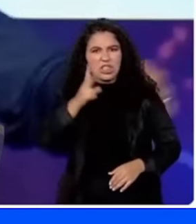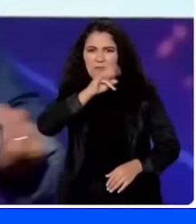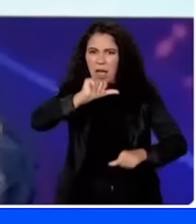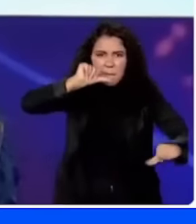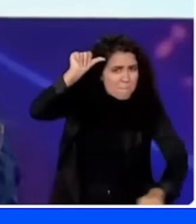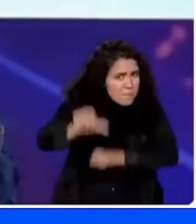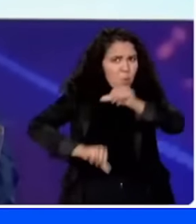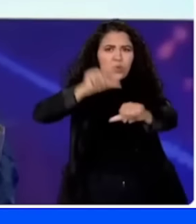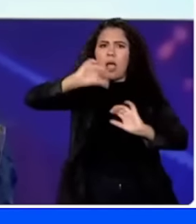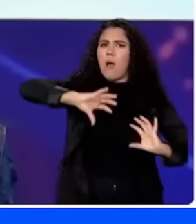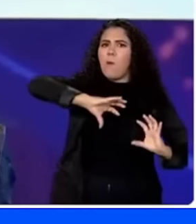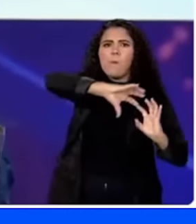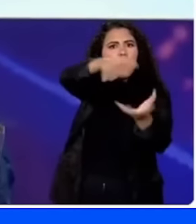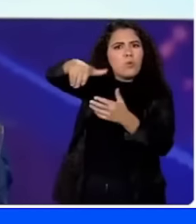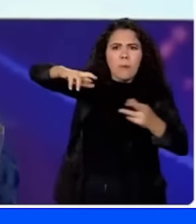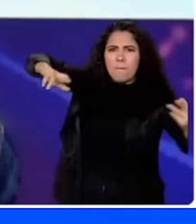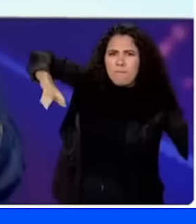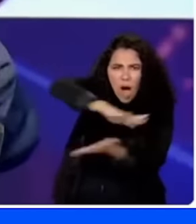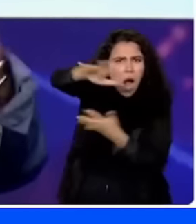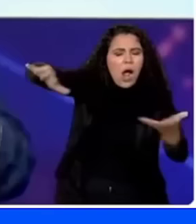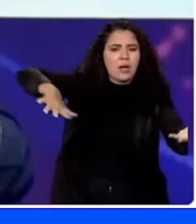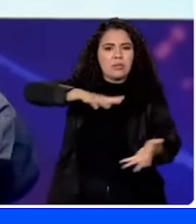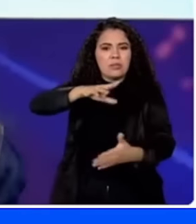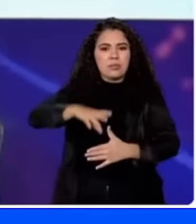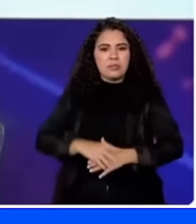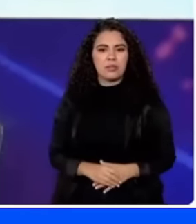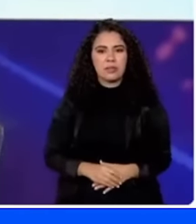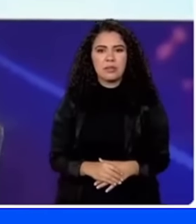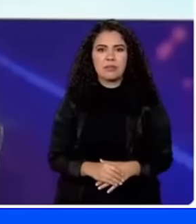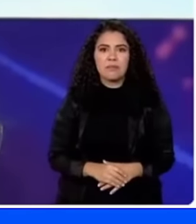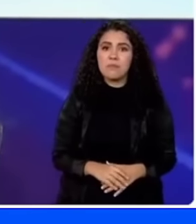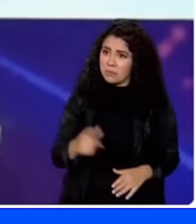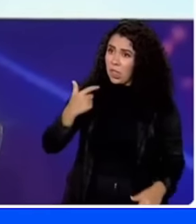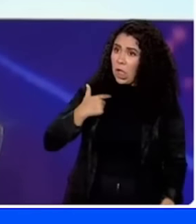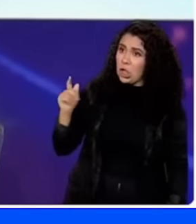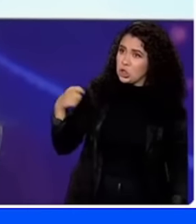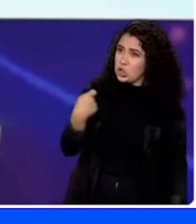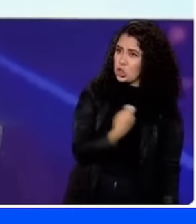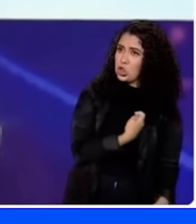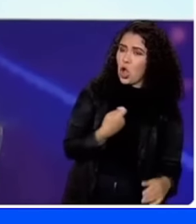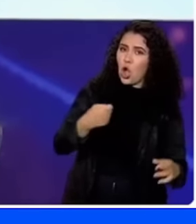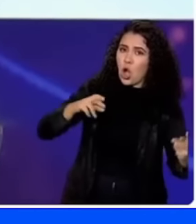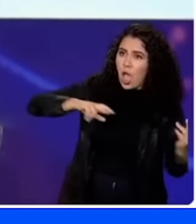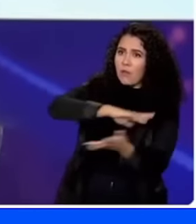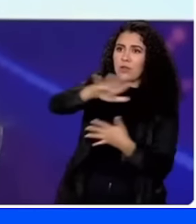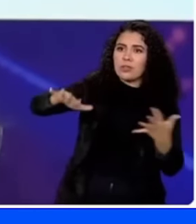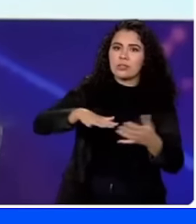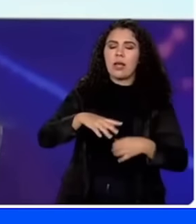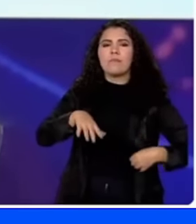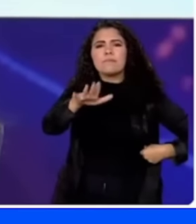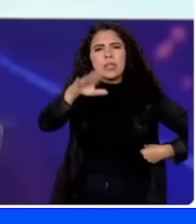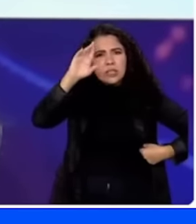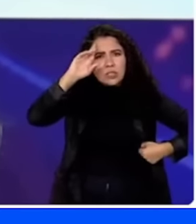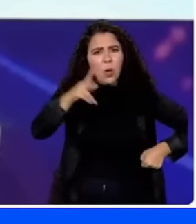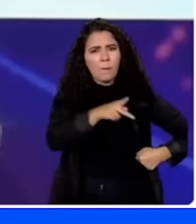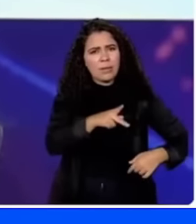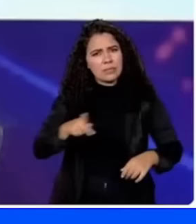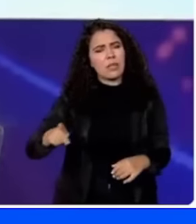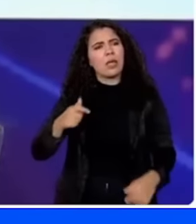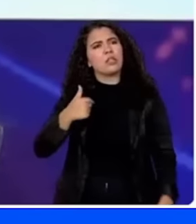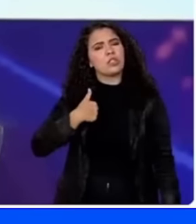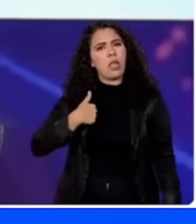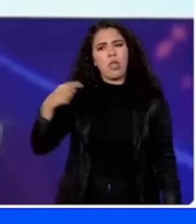mundo. Eu falei: me encontro que eu sou revolucionário. Ele falou: presidente, eu